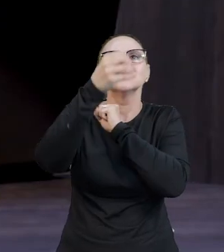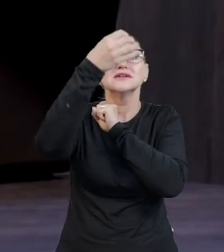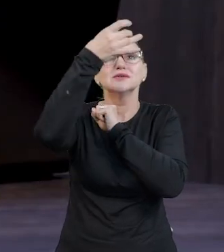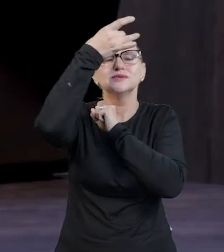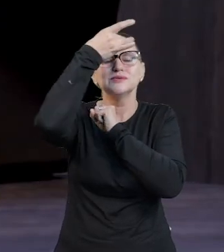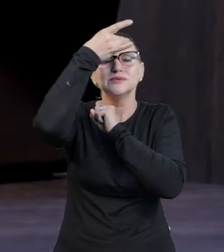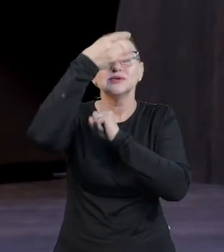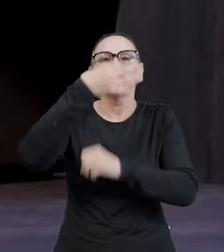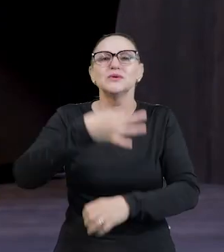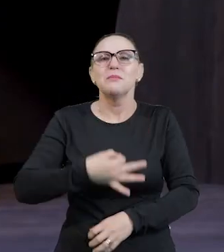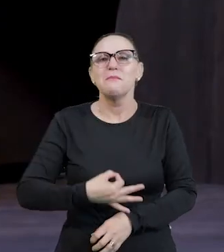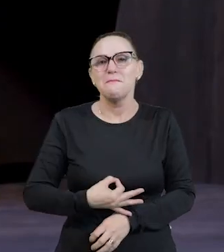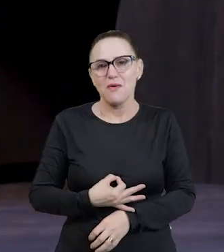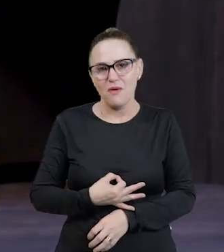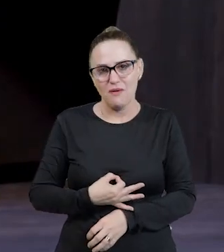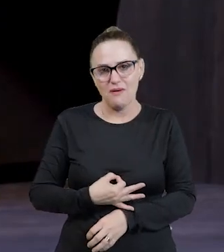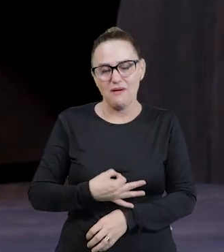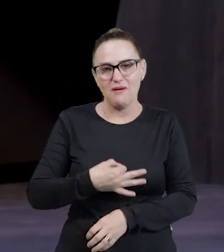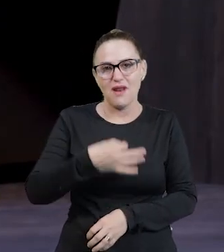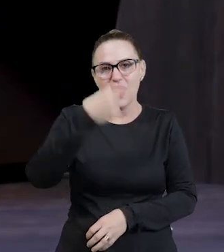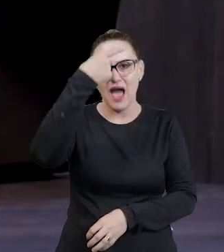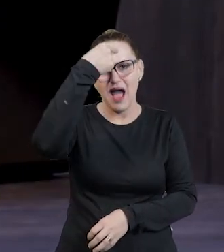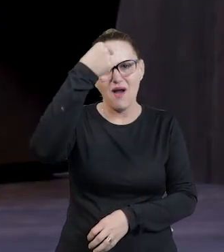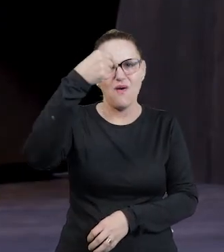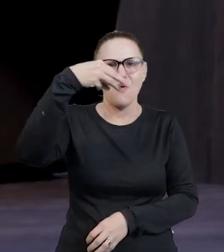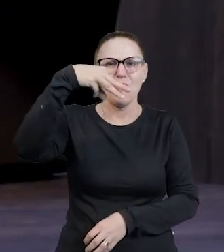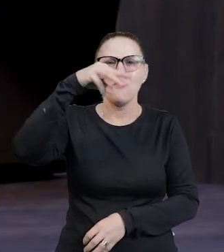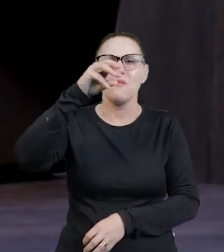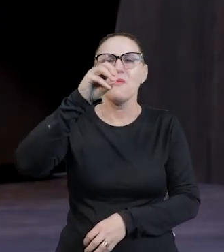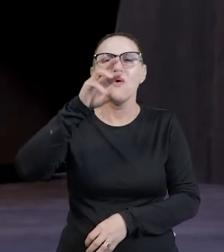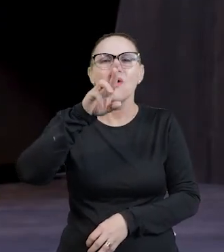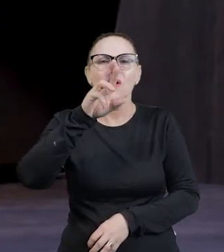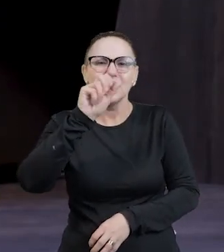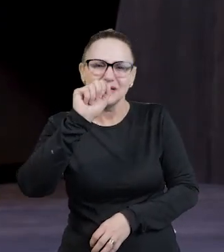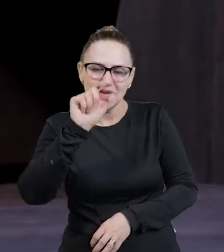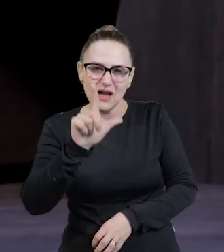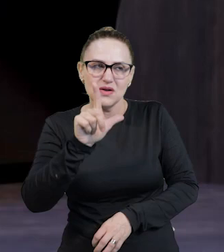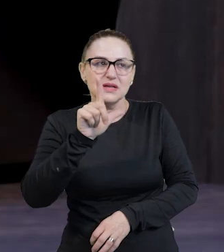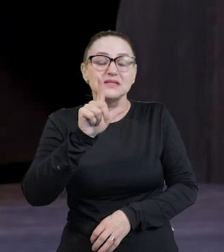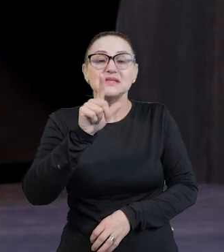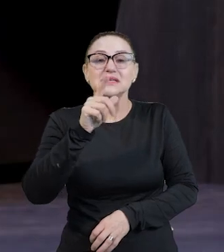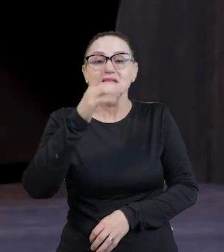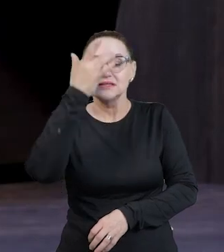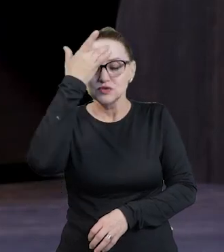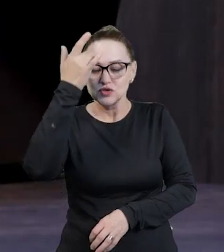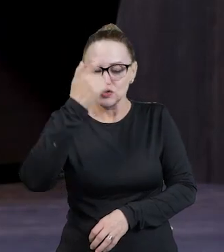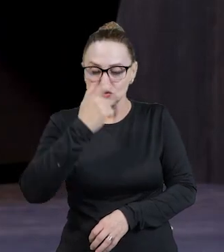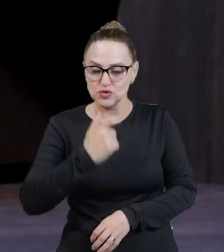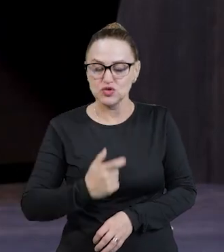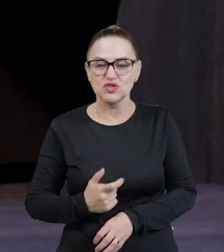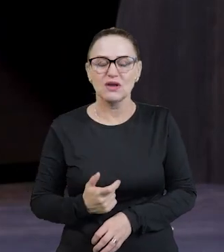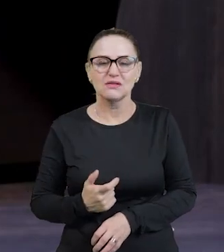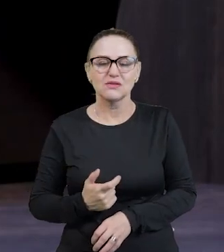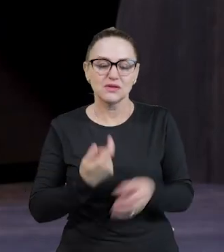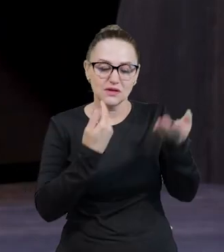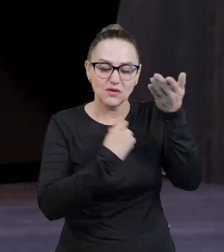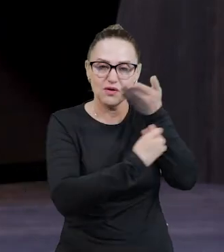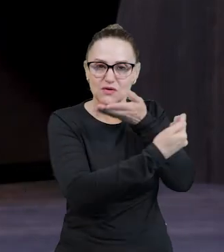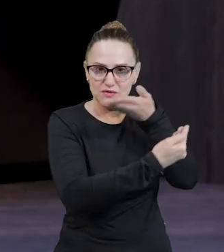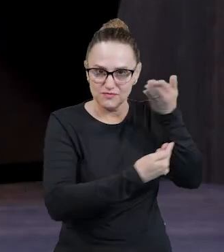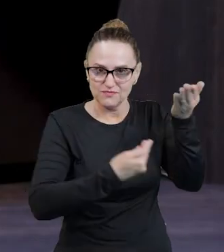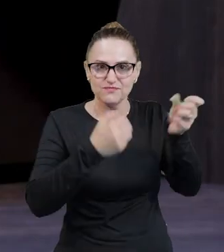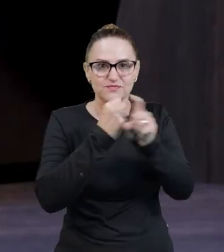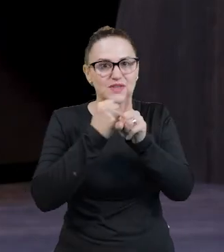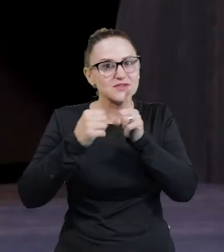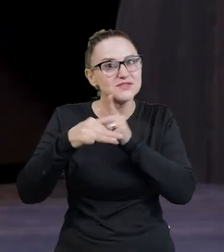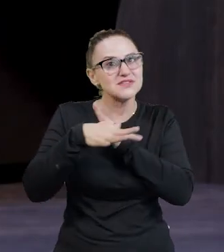sujeito que convive em sociedade, que tem relações sociais. Por isso, sempre que eu falo ensino, é uma